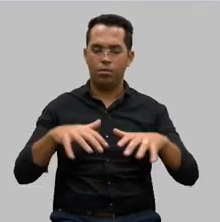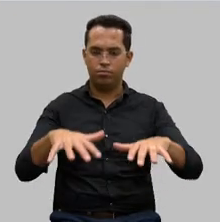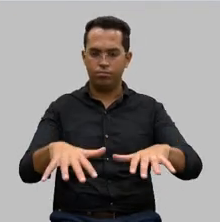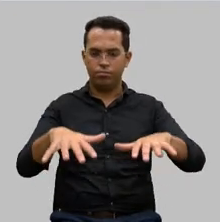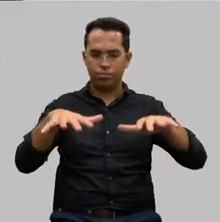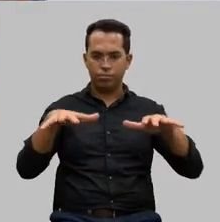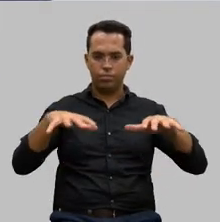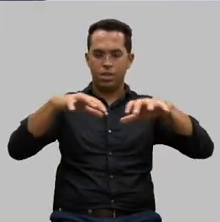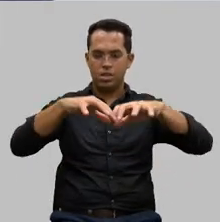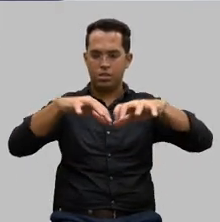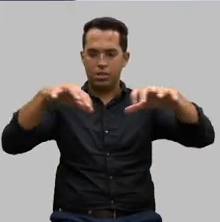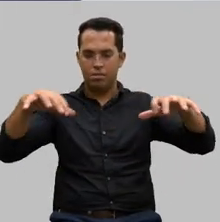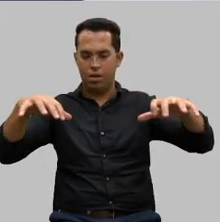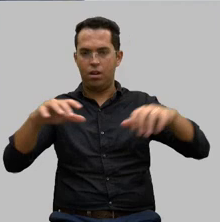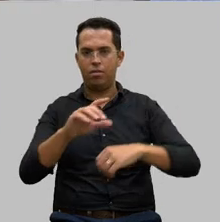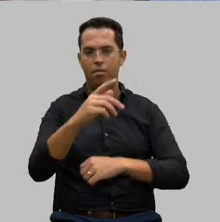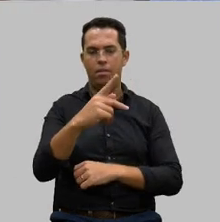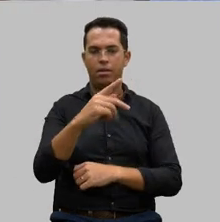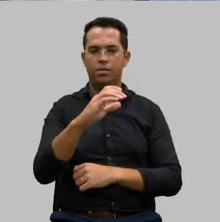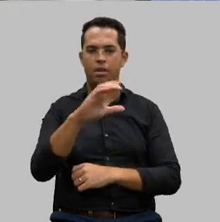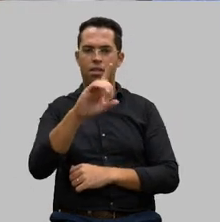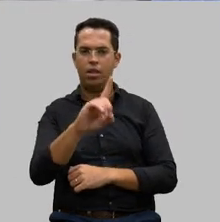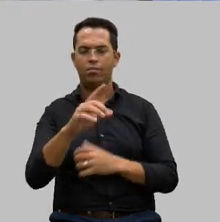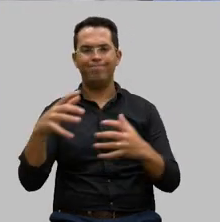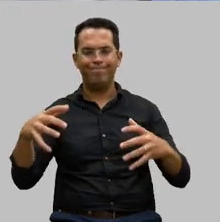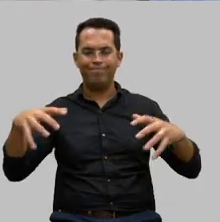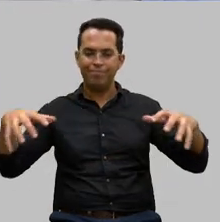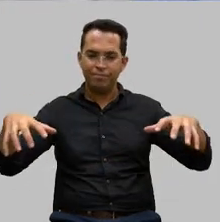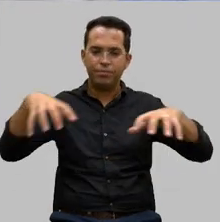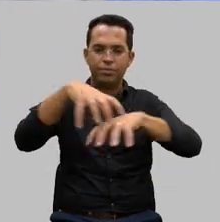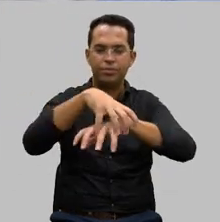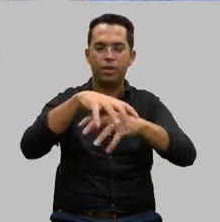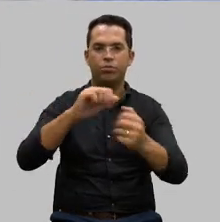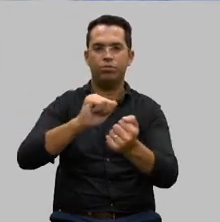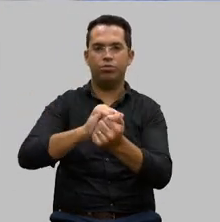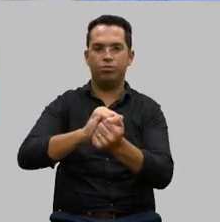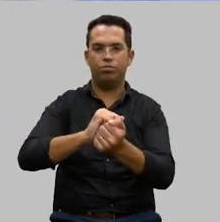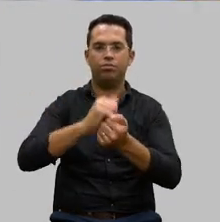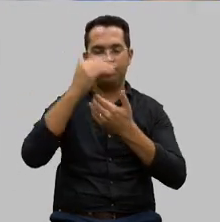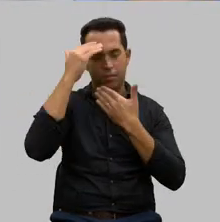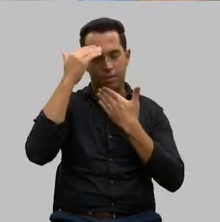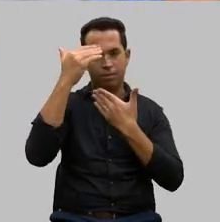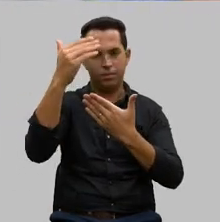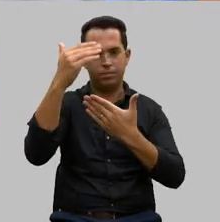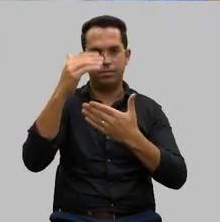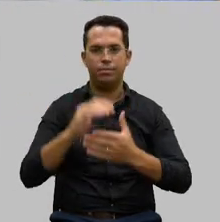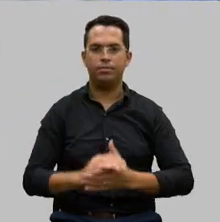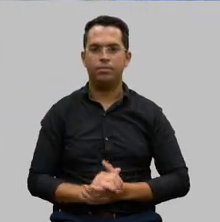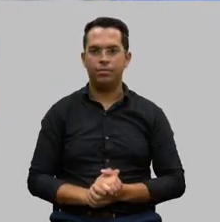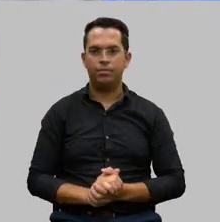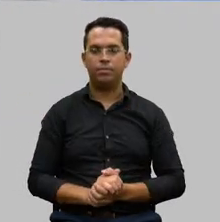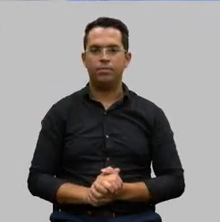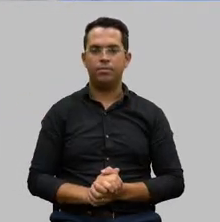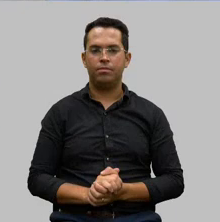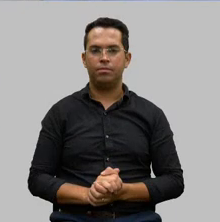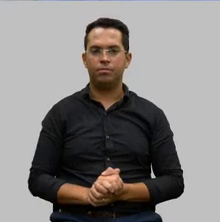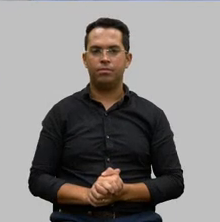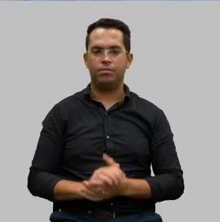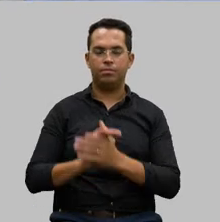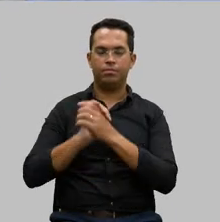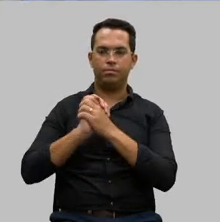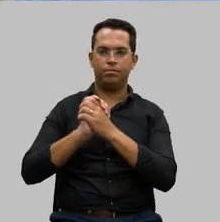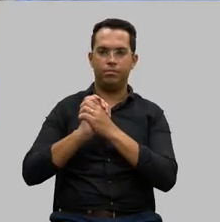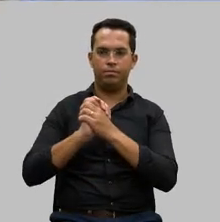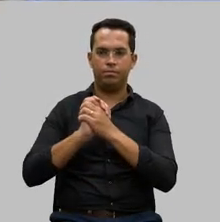com nó desculpa que eu passe do tempo muito obrigado obrigado aqui muito obrigado a ao Airto pela fala Airto